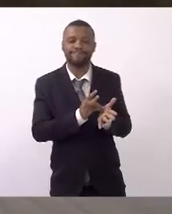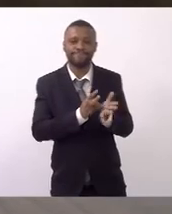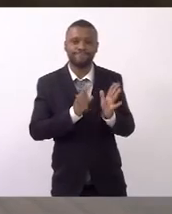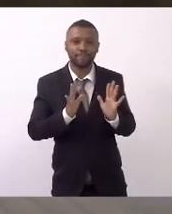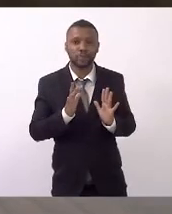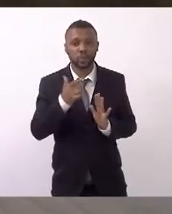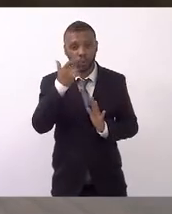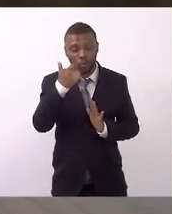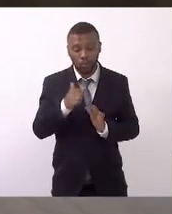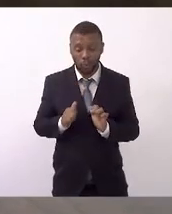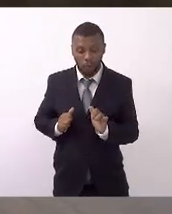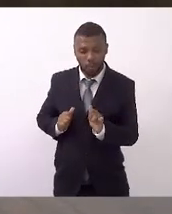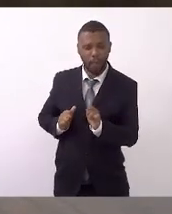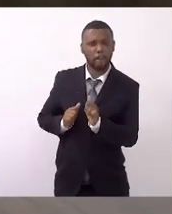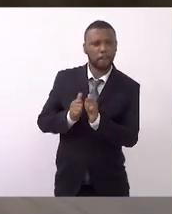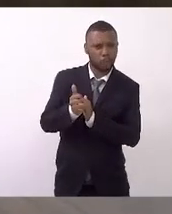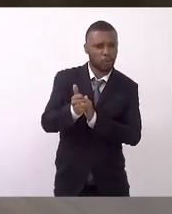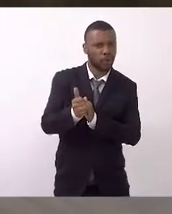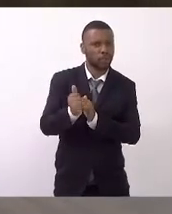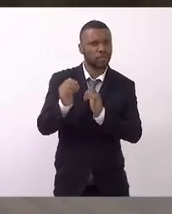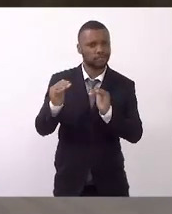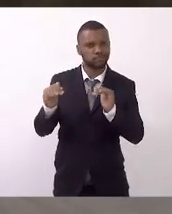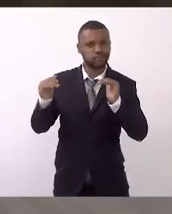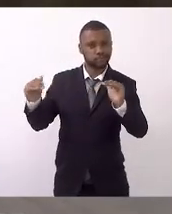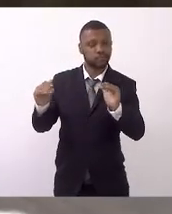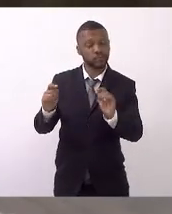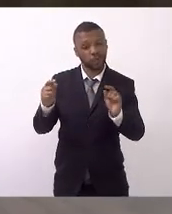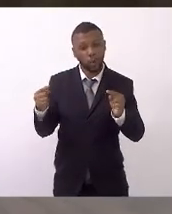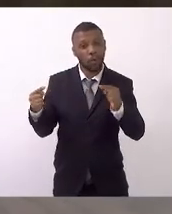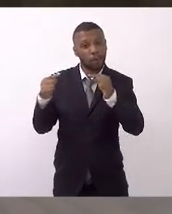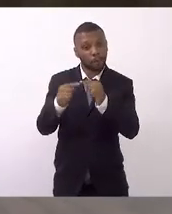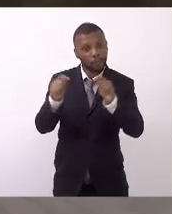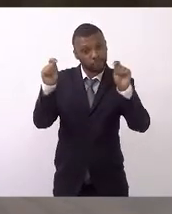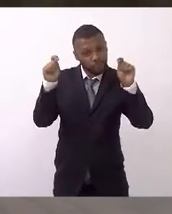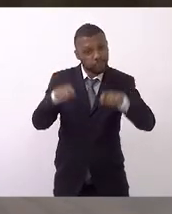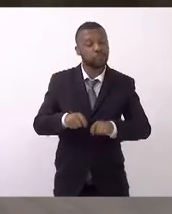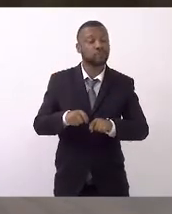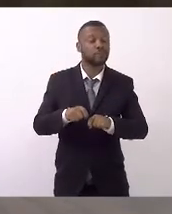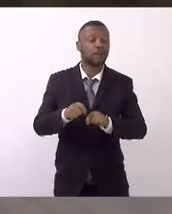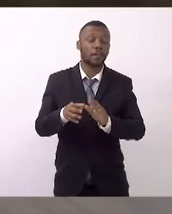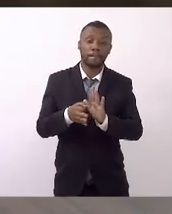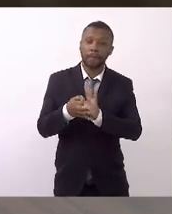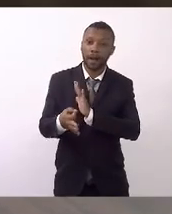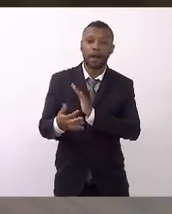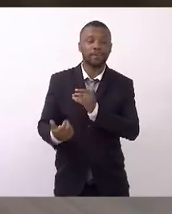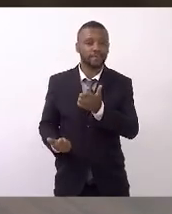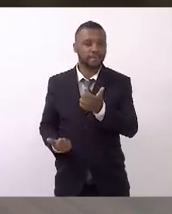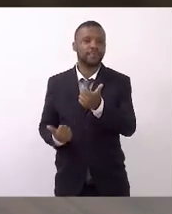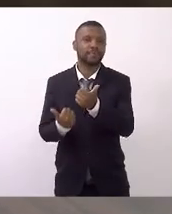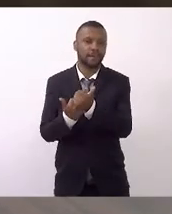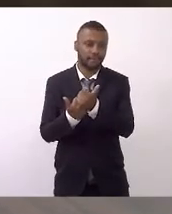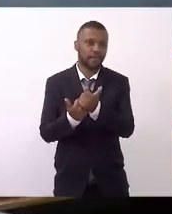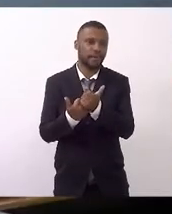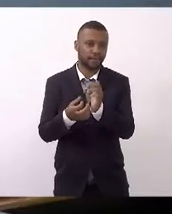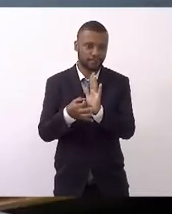eu sou um esportista, então estou apto a dar o parecer no mérito favorável, senhor